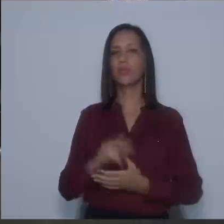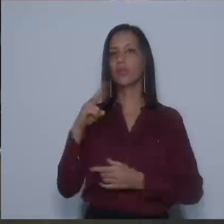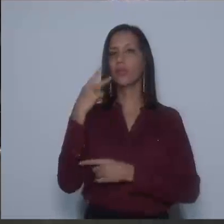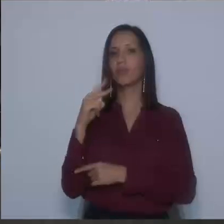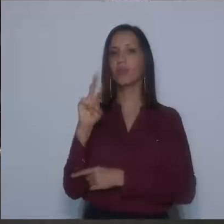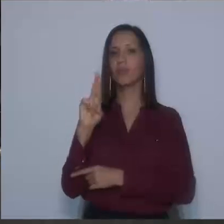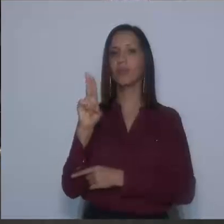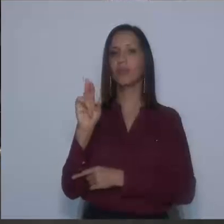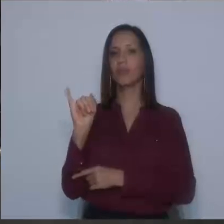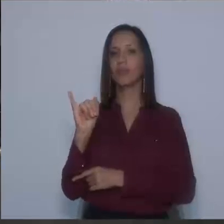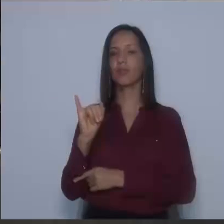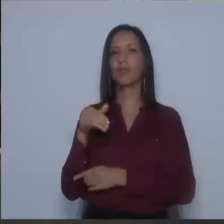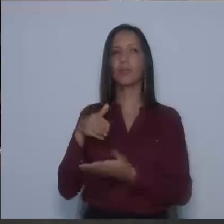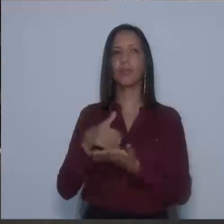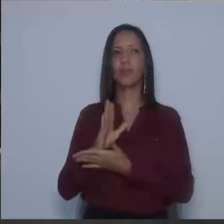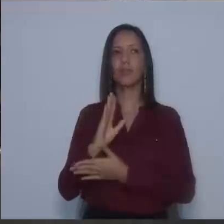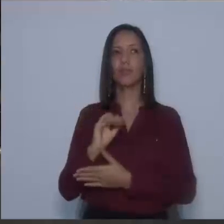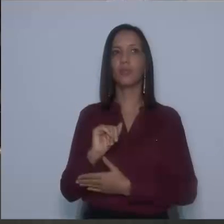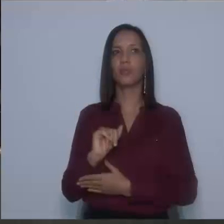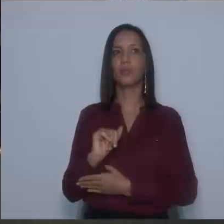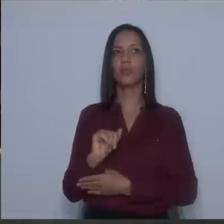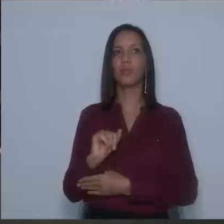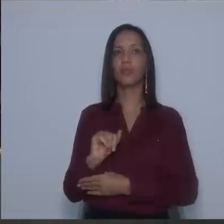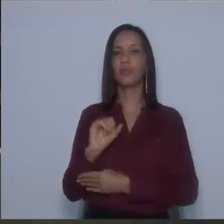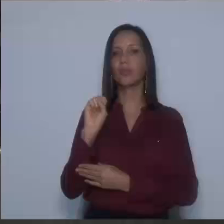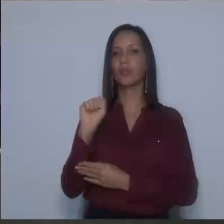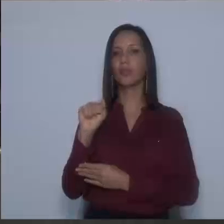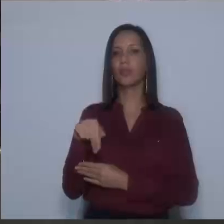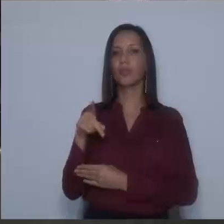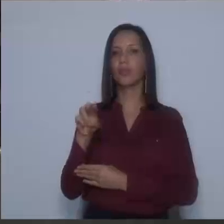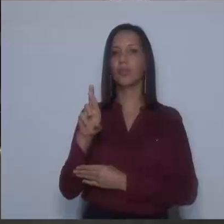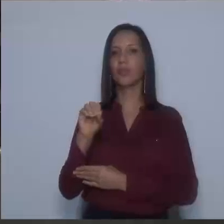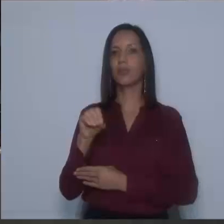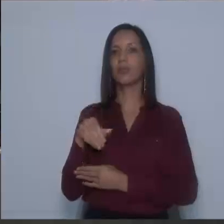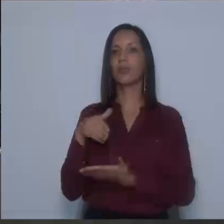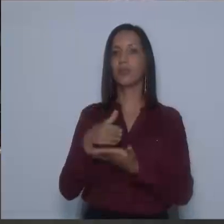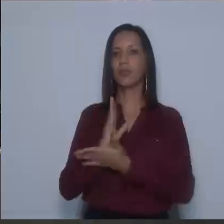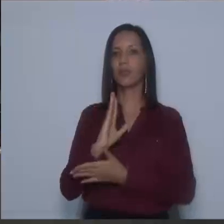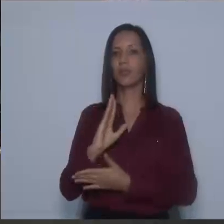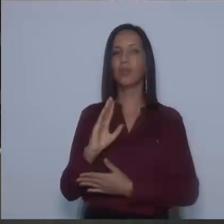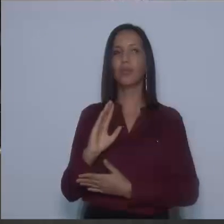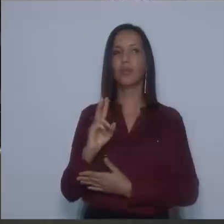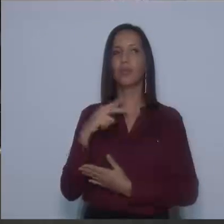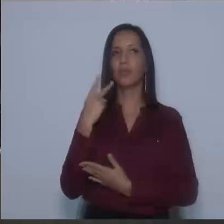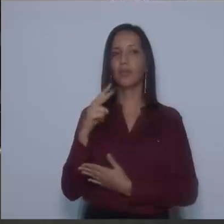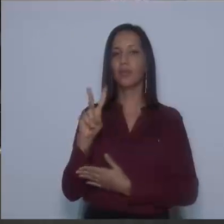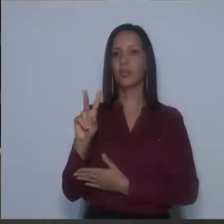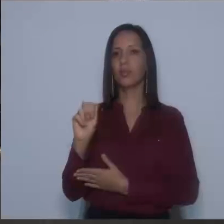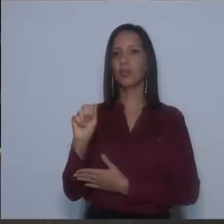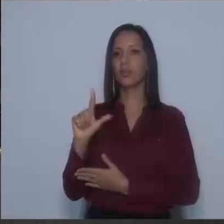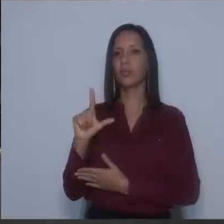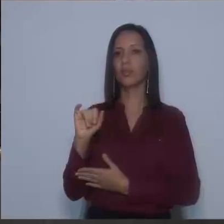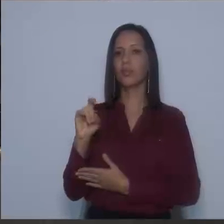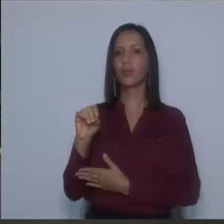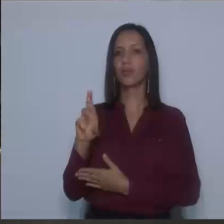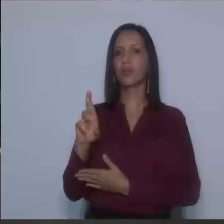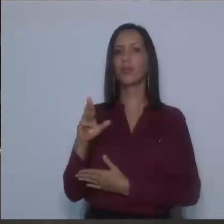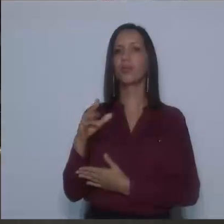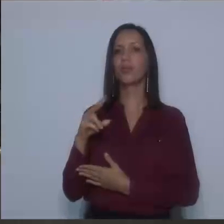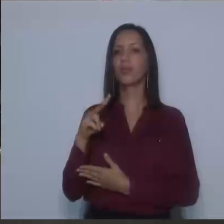Vereador Rui Macaxeira. Aprovo. Vereador Sandro Rebeca. Aprovo. Vereador Valdir Barreto. Aprovo.